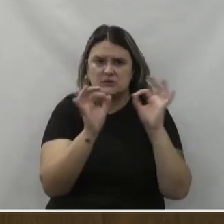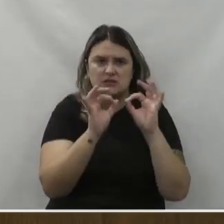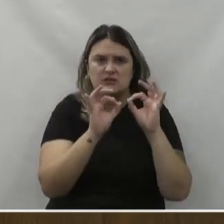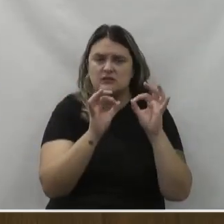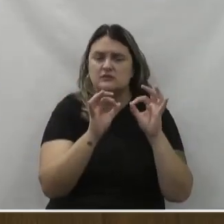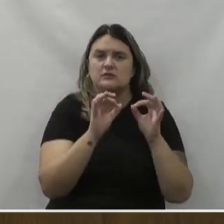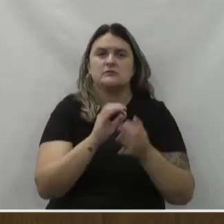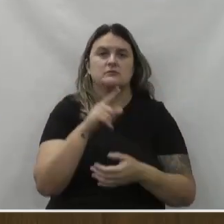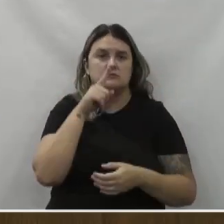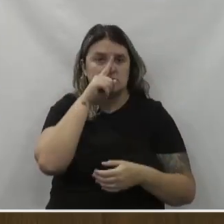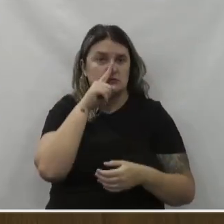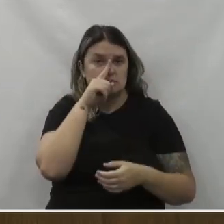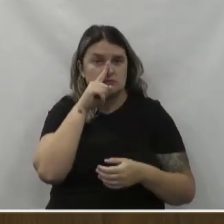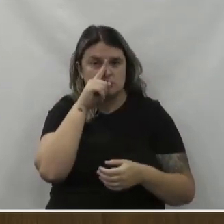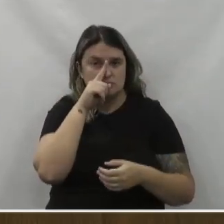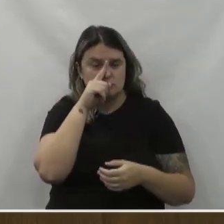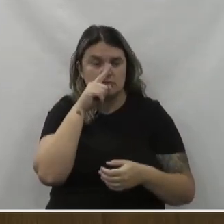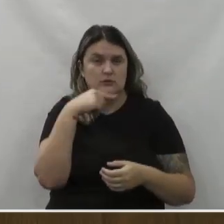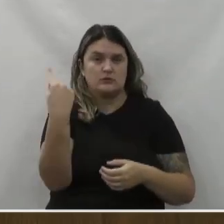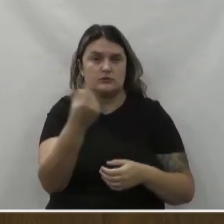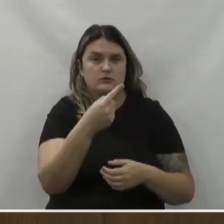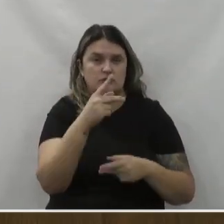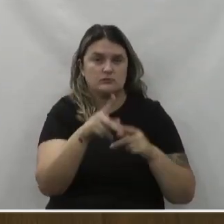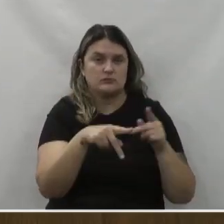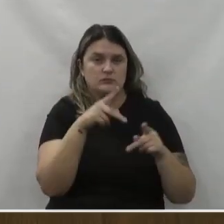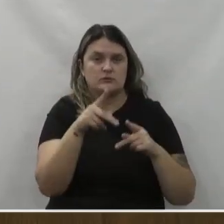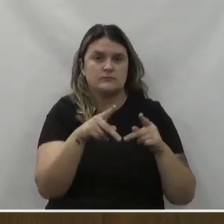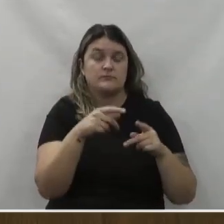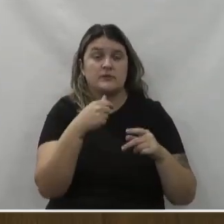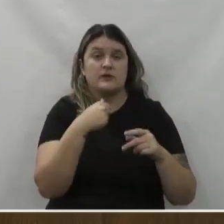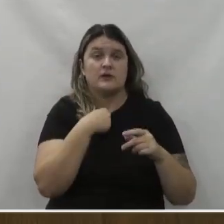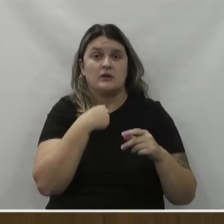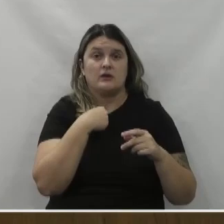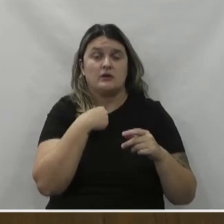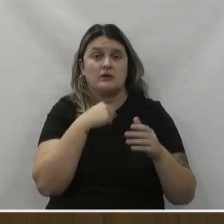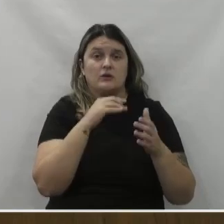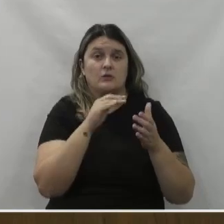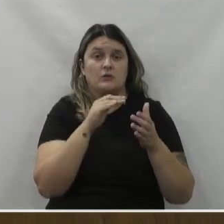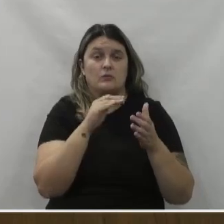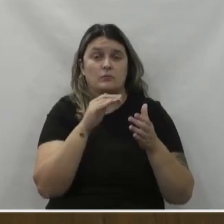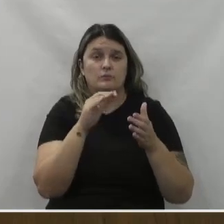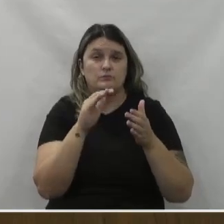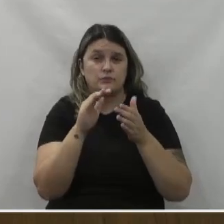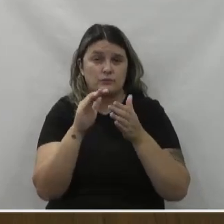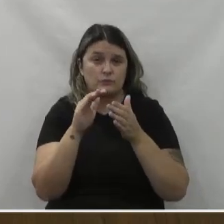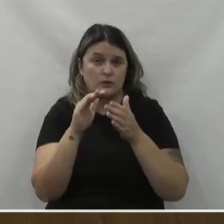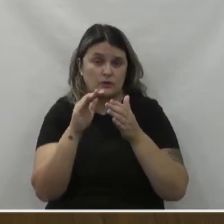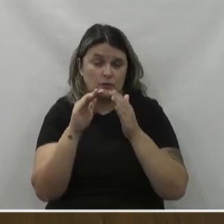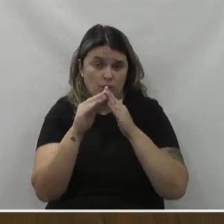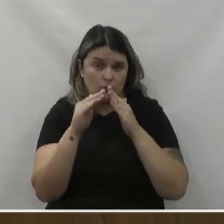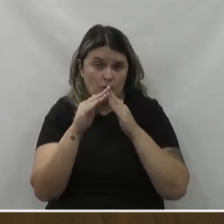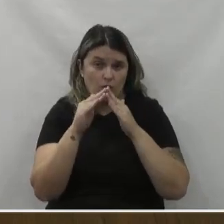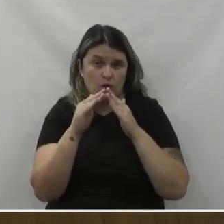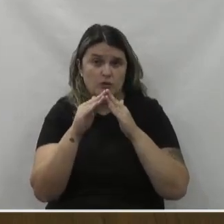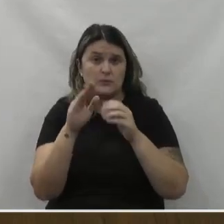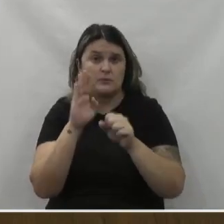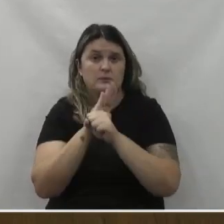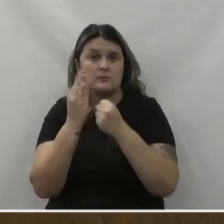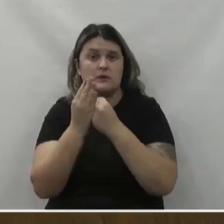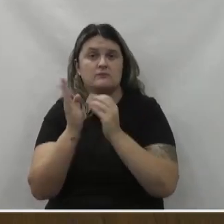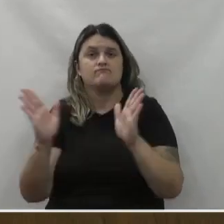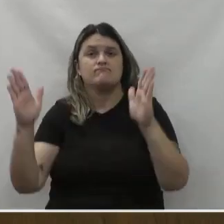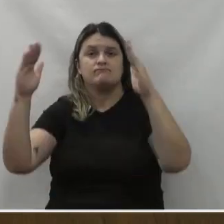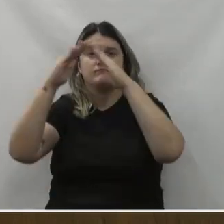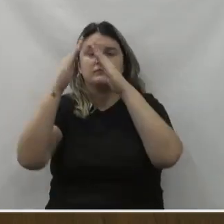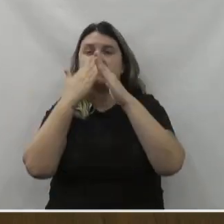população. Eu até comparei, né, que eu moro ali no bairro São Basílio Magno, bem na divisa dos dois municípios, em frente ao Campo do